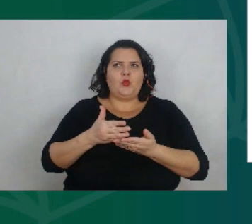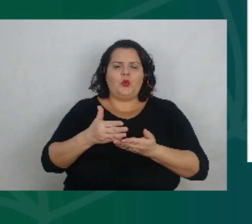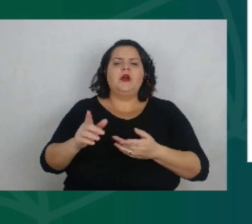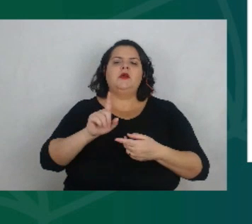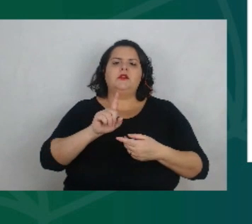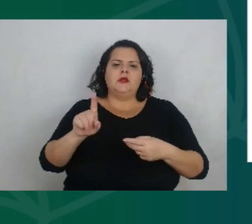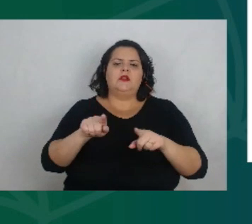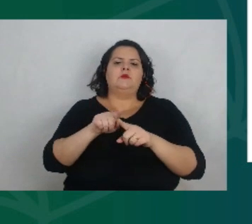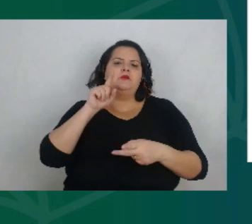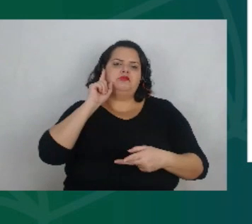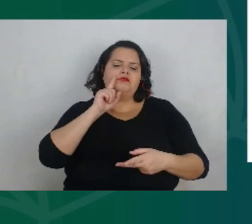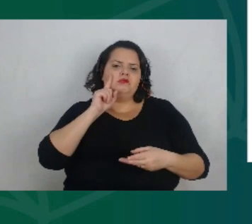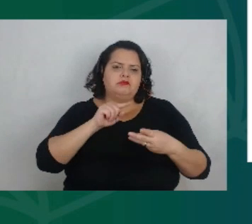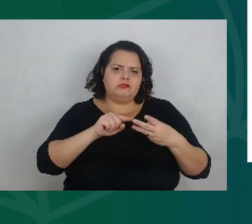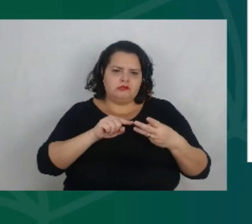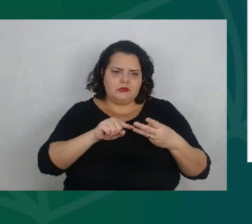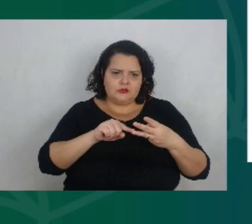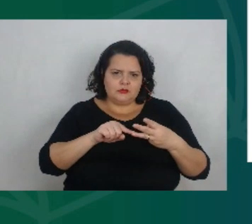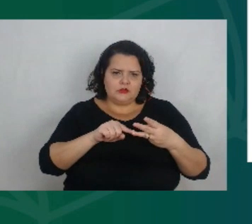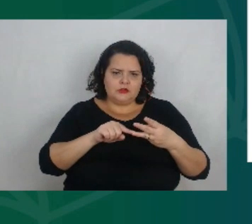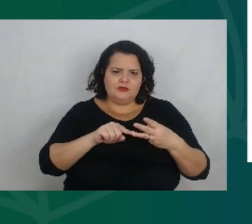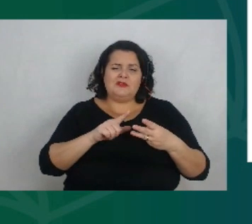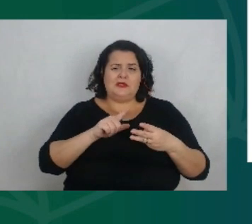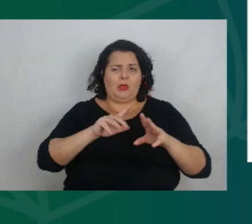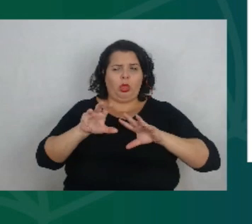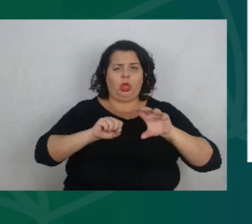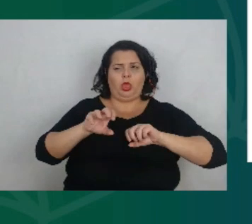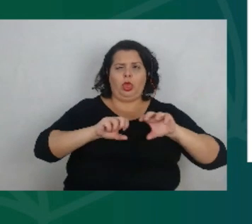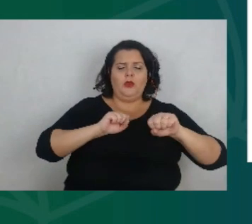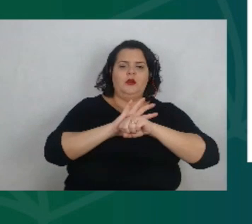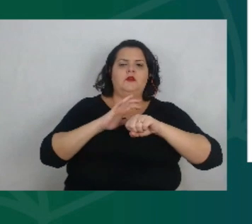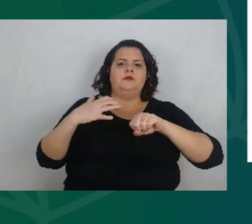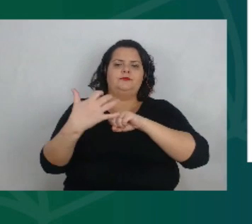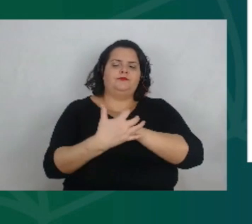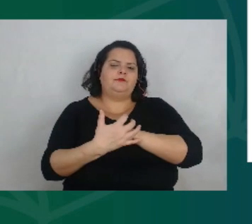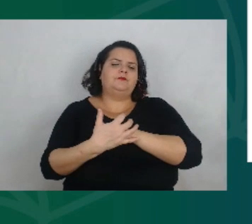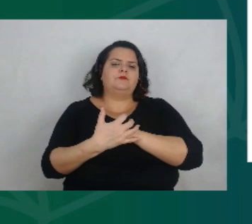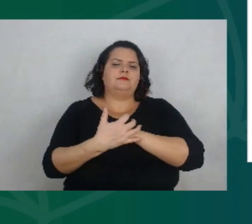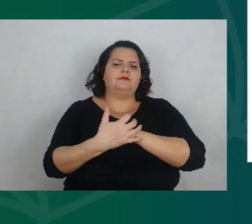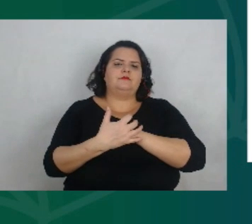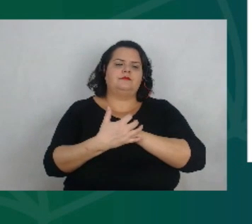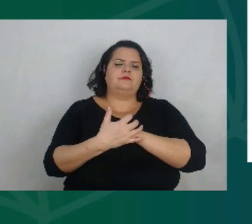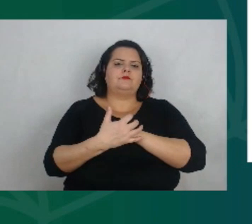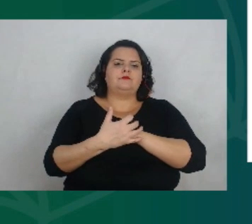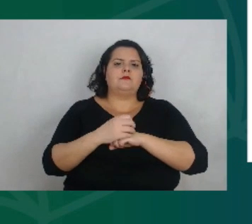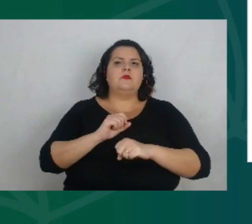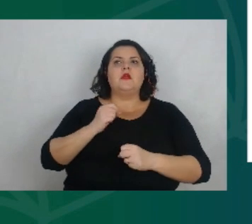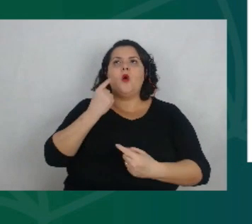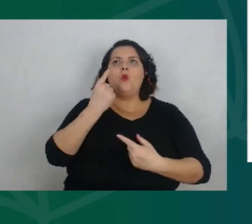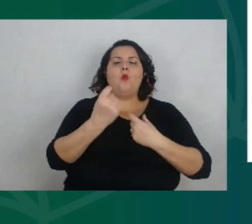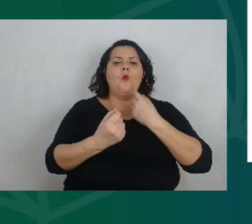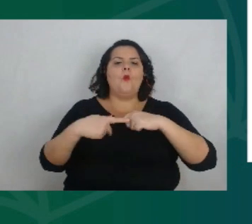Unidos, né, fortemente infectado aqui, circulação intensa do vírus em alguns países da Ásia.